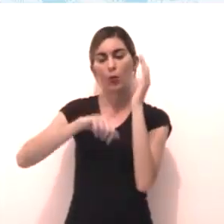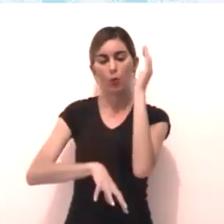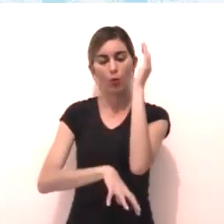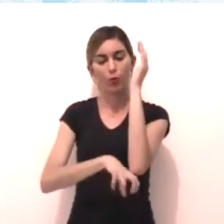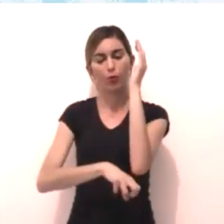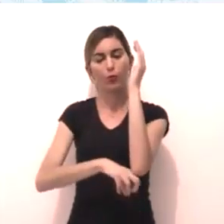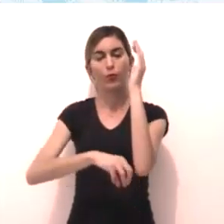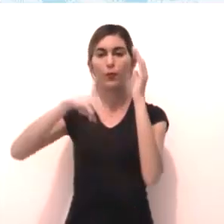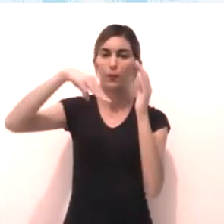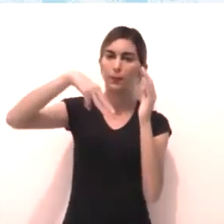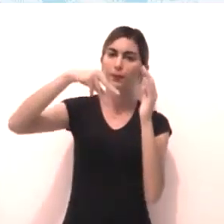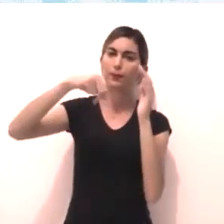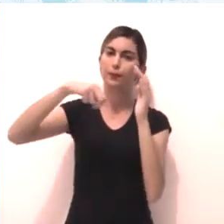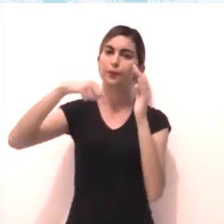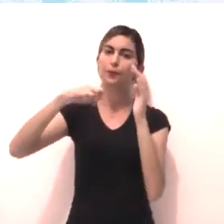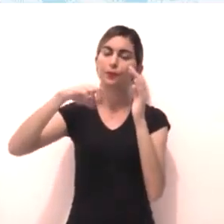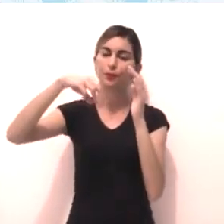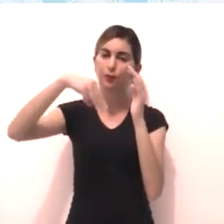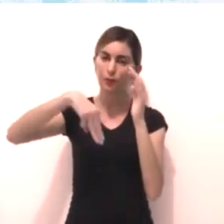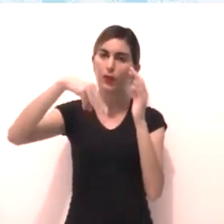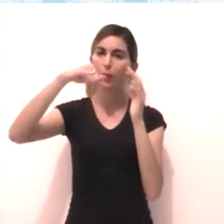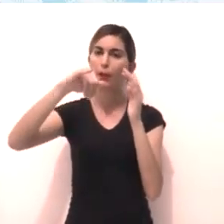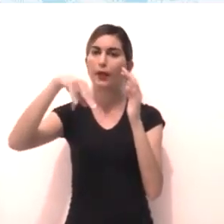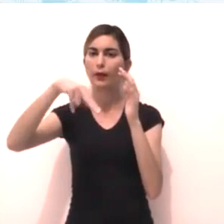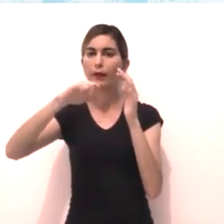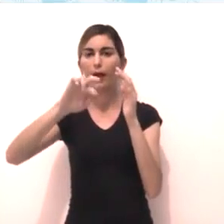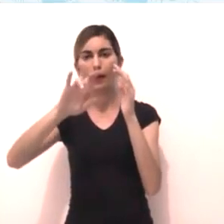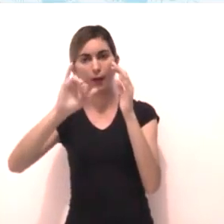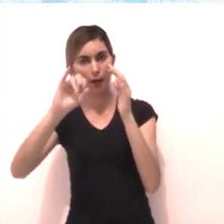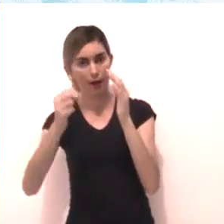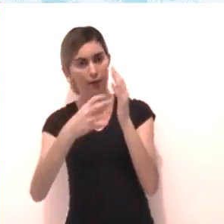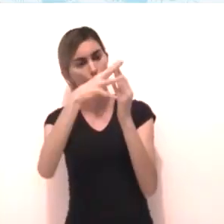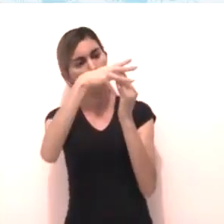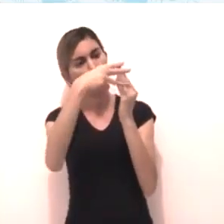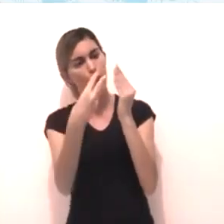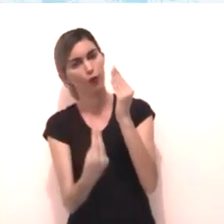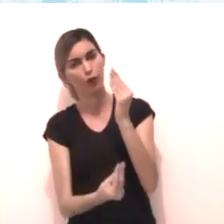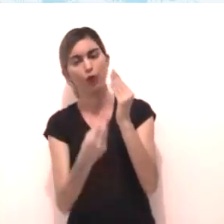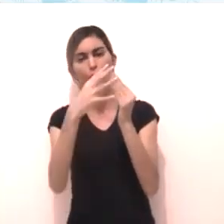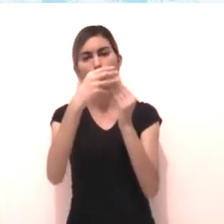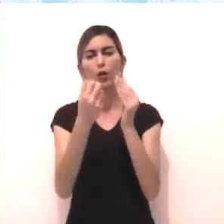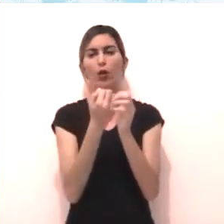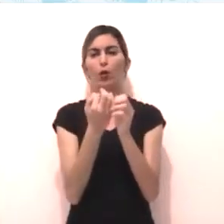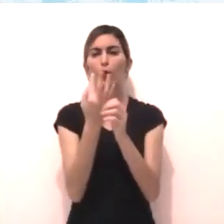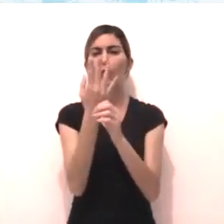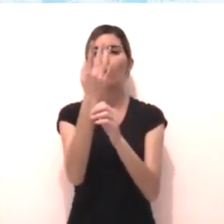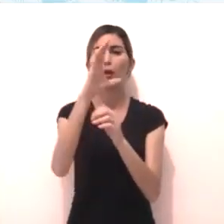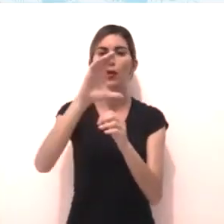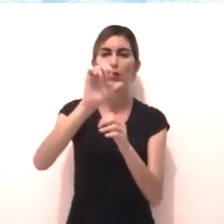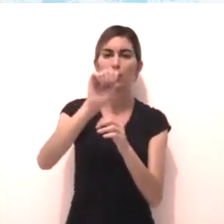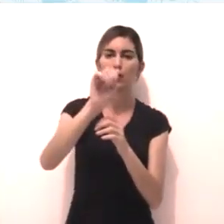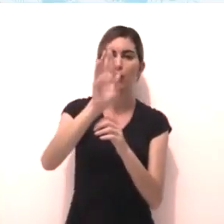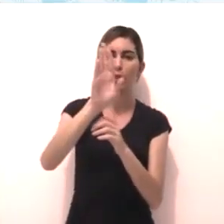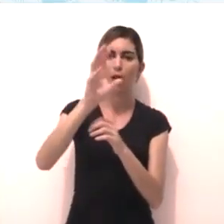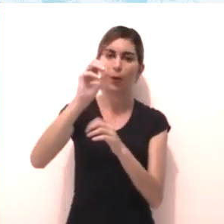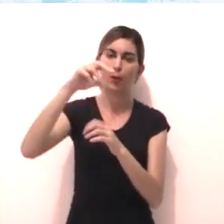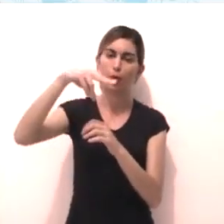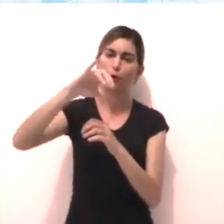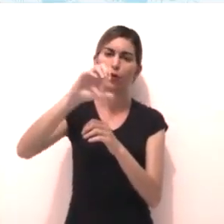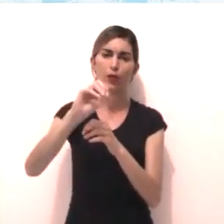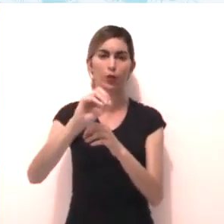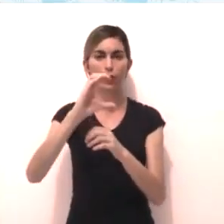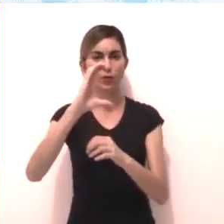e minerais. E nas folhas, ela vai absorver um gás chamado gás carbônico, que